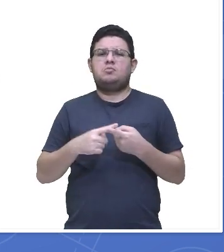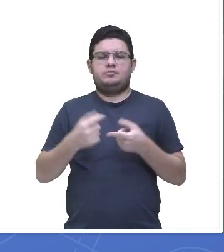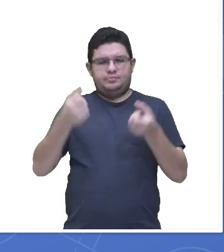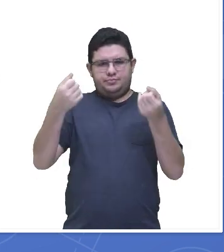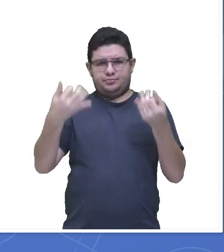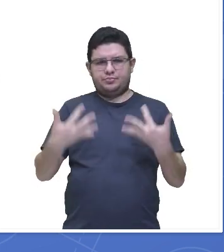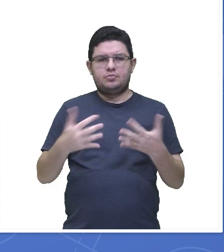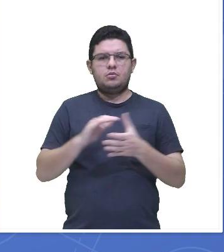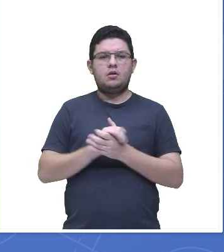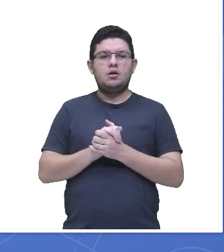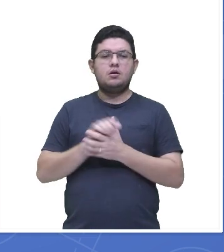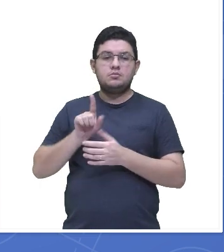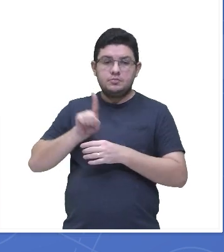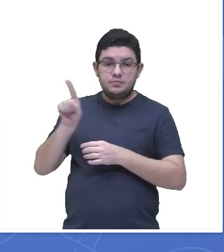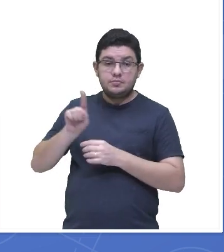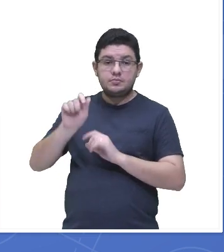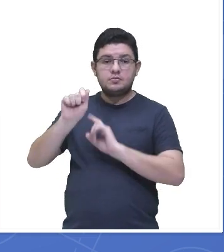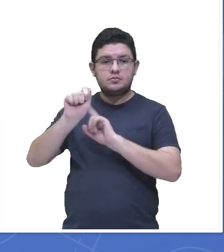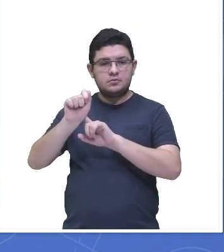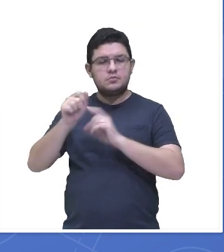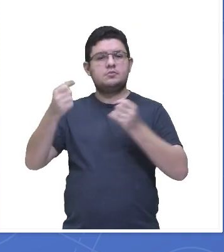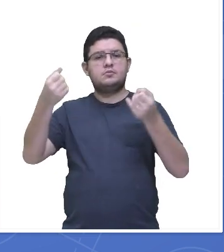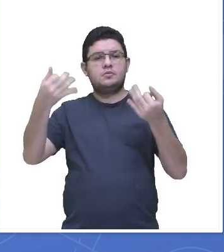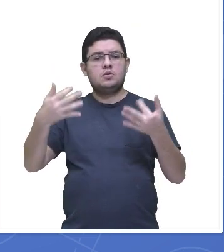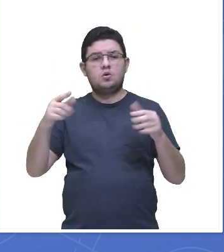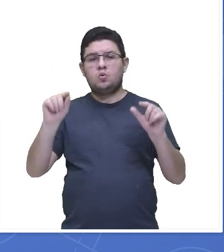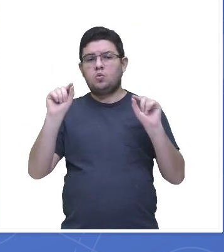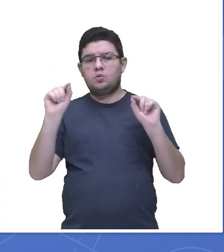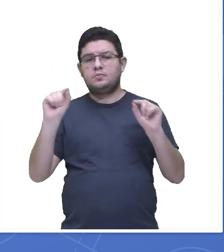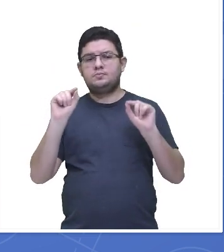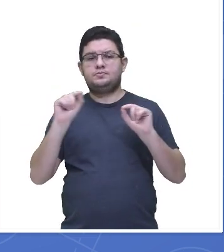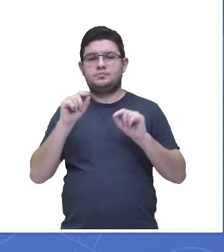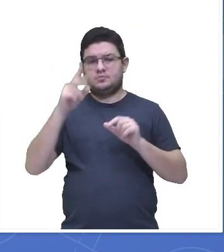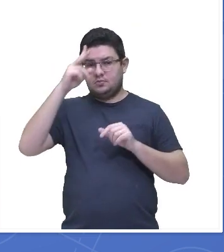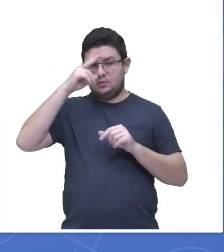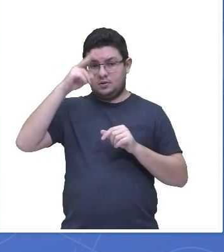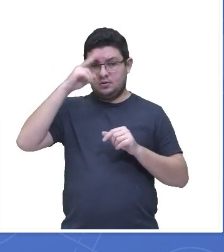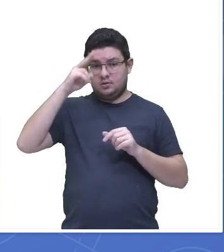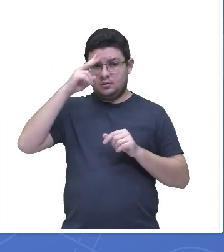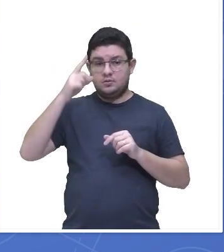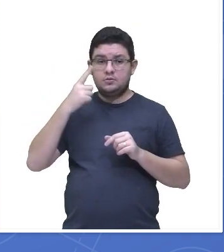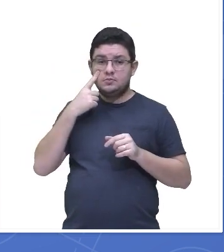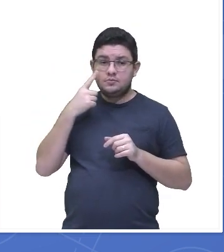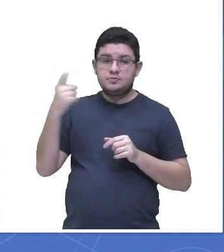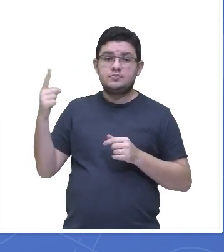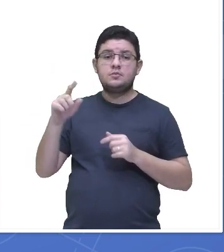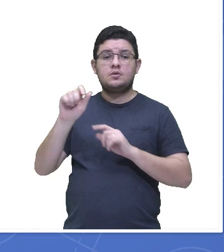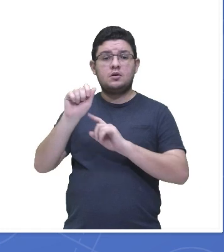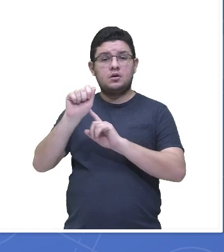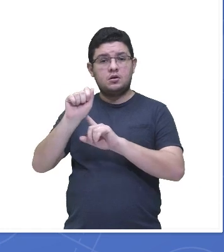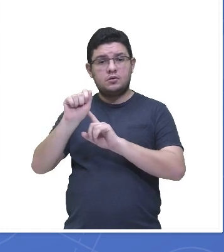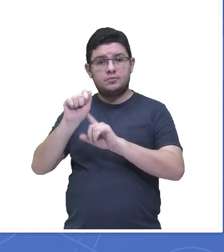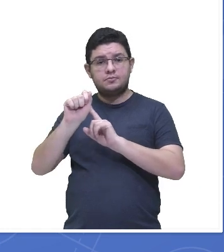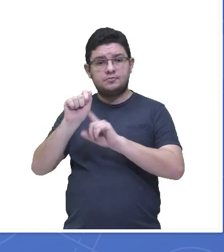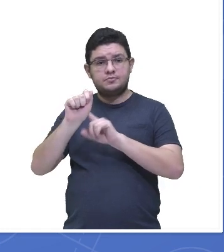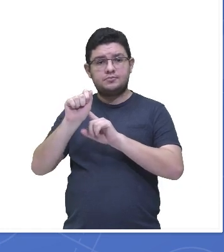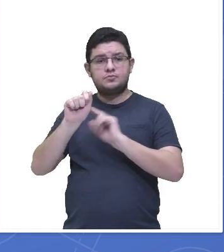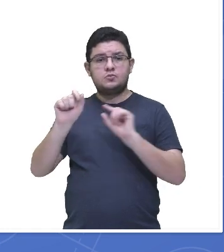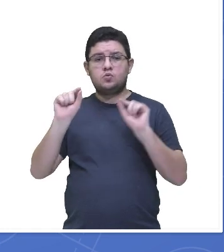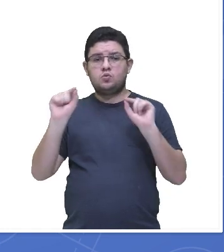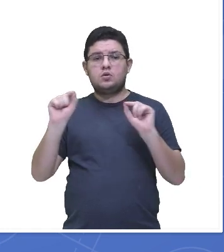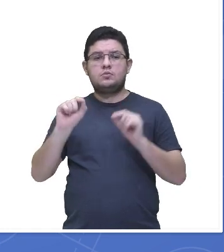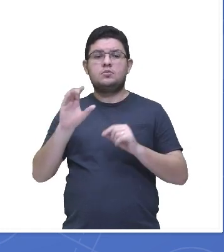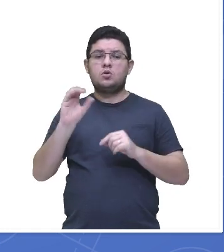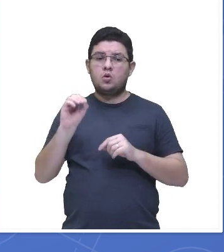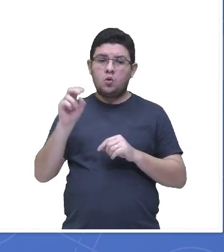o que diz a letra A. Vamos voltar aí lá nas alternativas. Letra A. A convecção é o processo de propagação